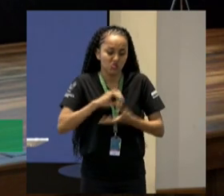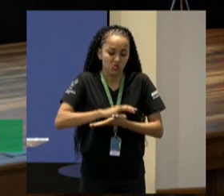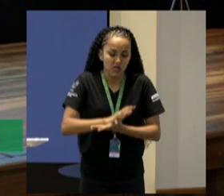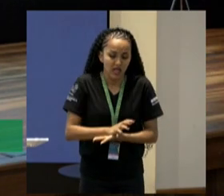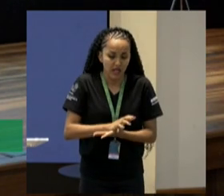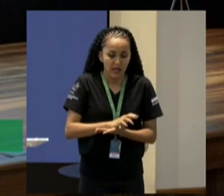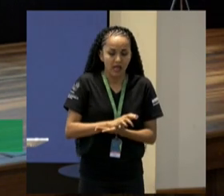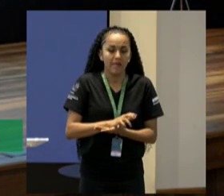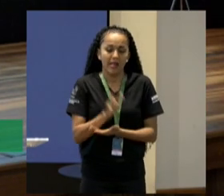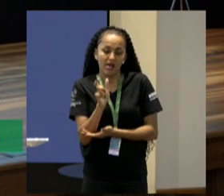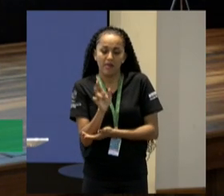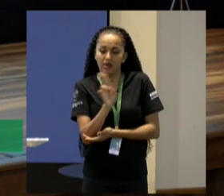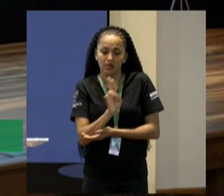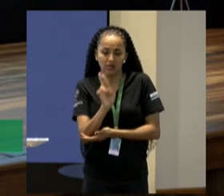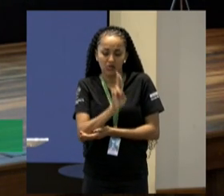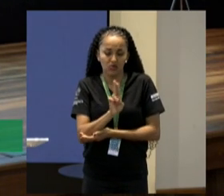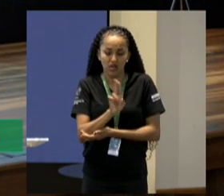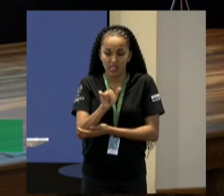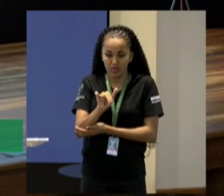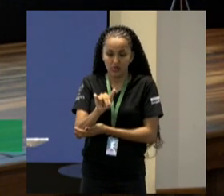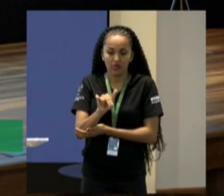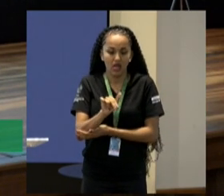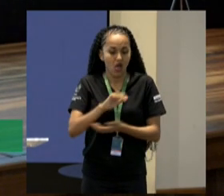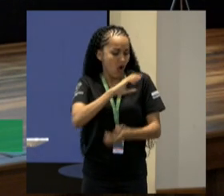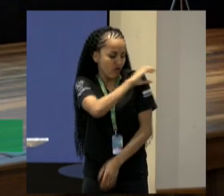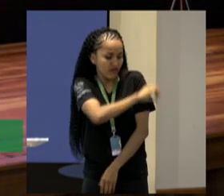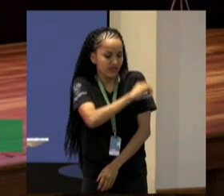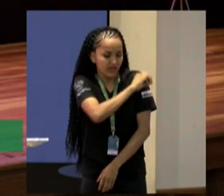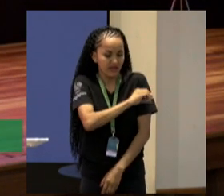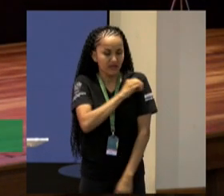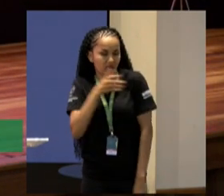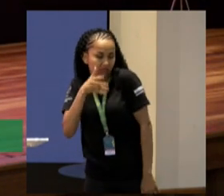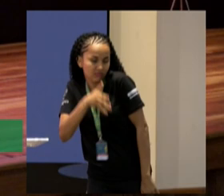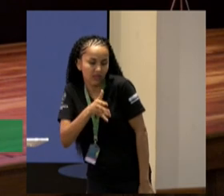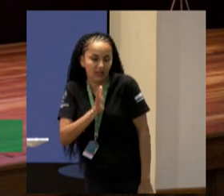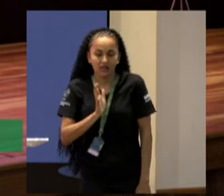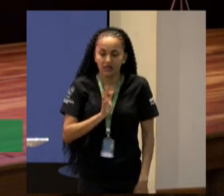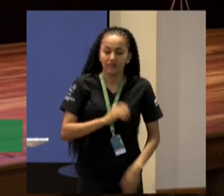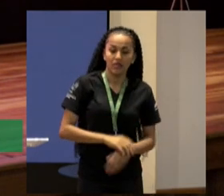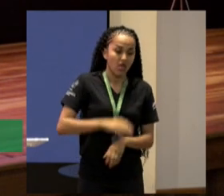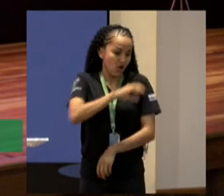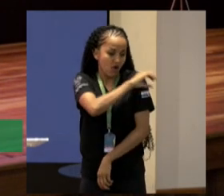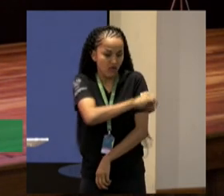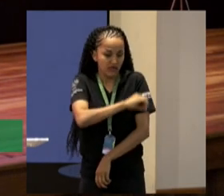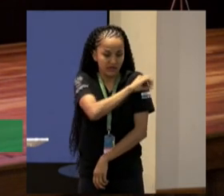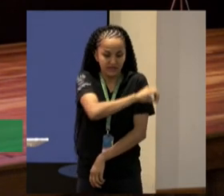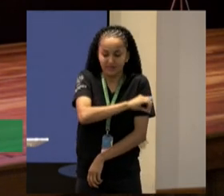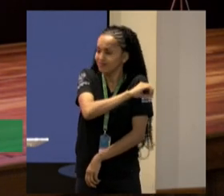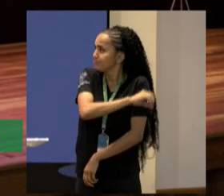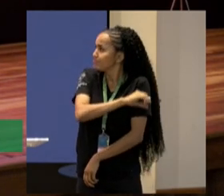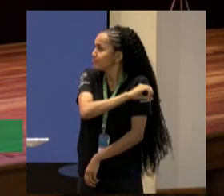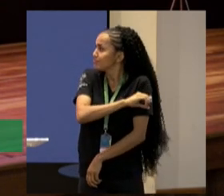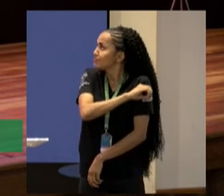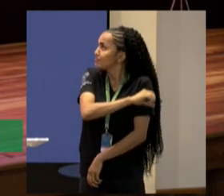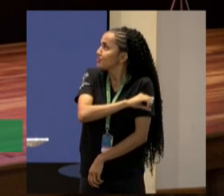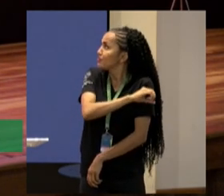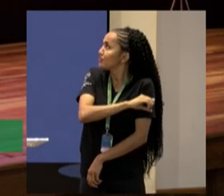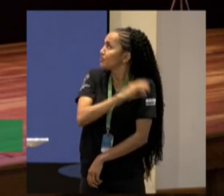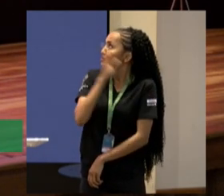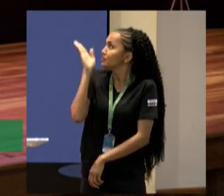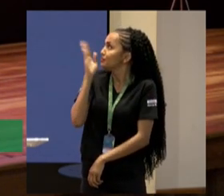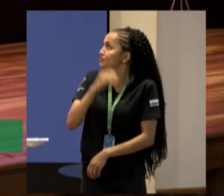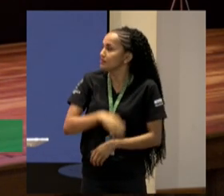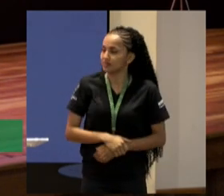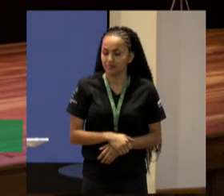Oficina de slam. Oficina Baiomi, Lena Martins, com a Lena